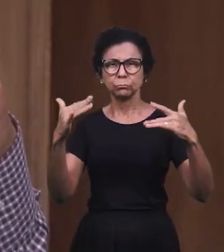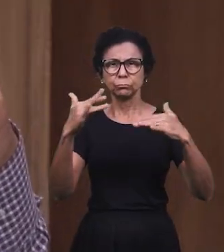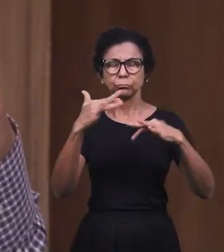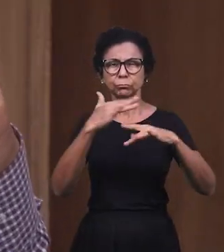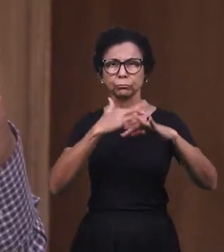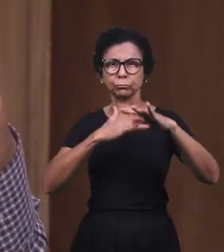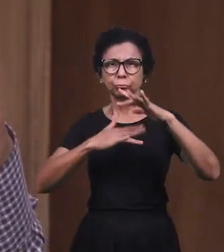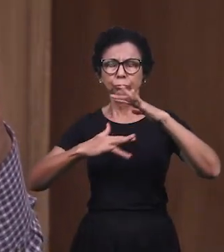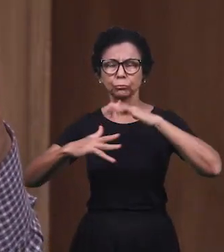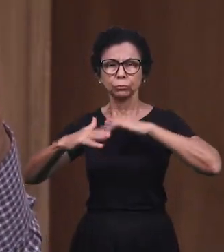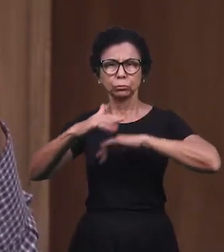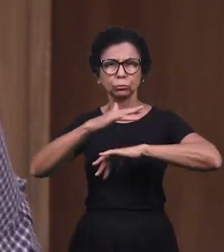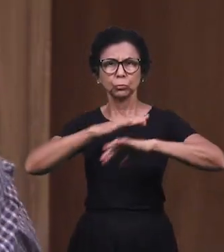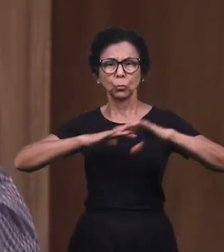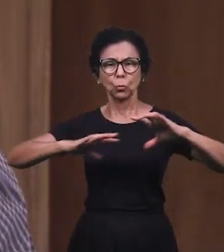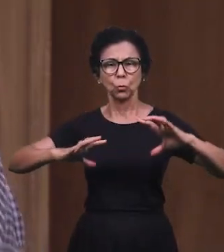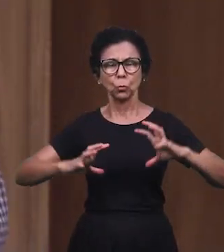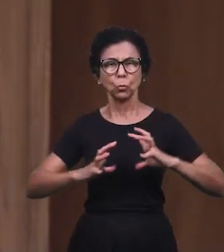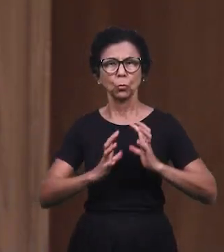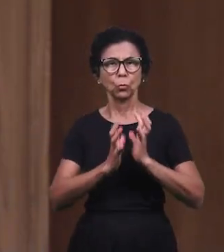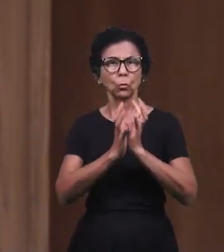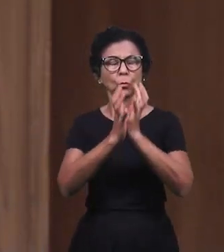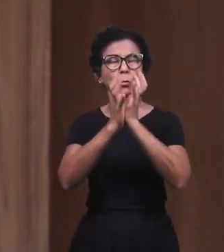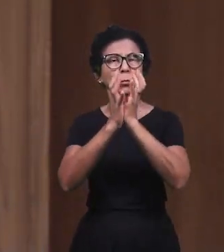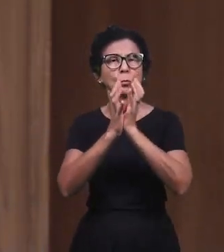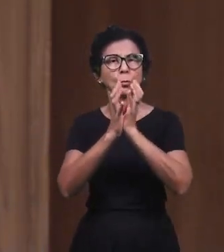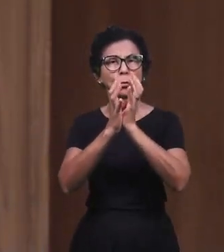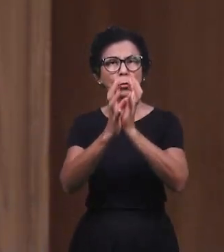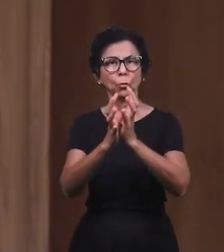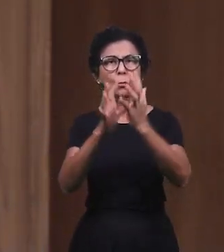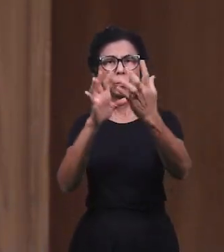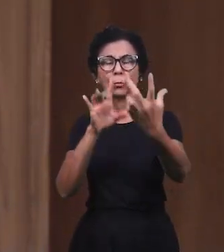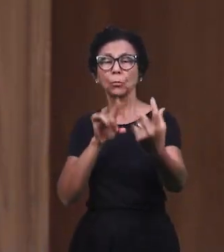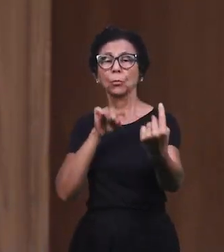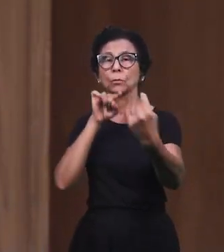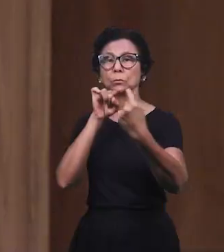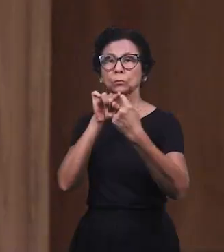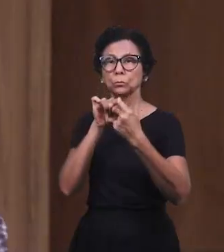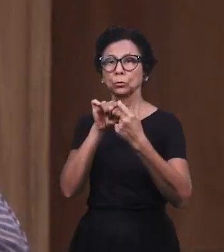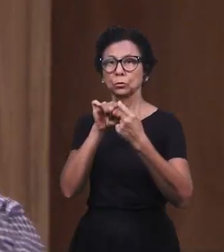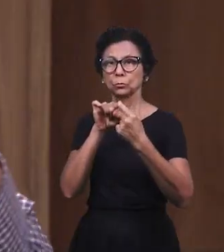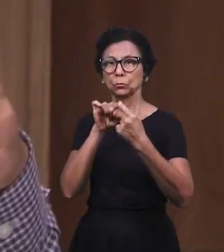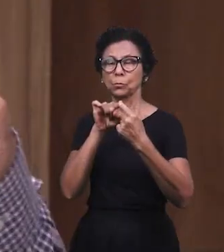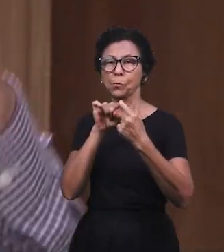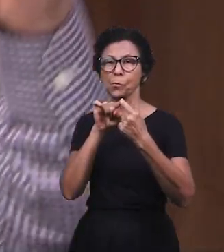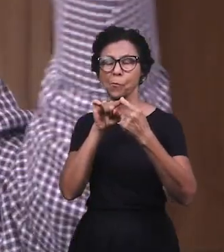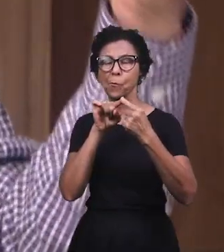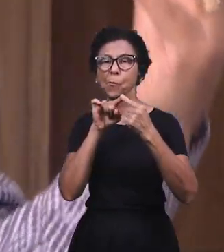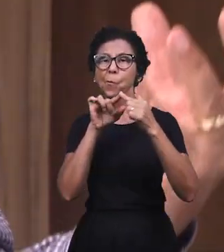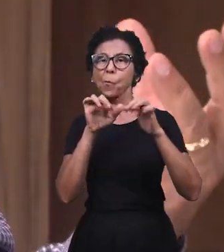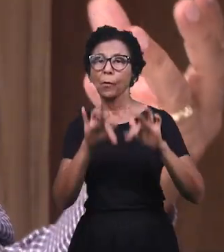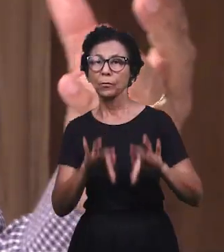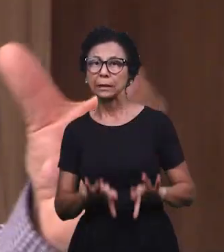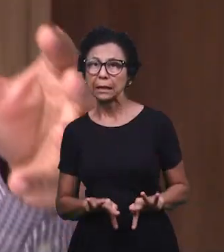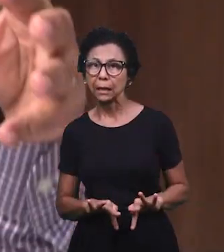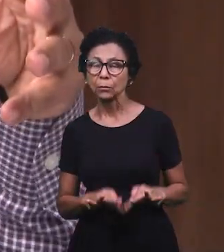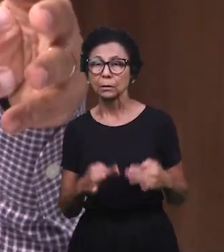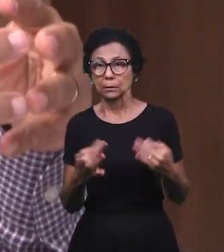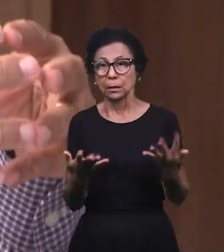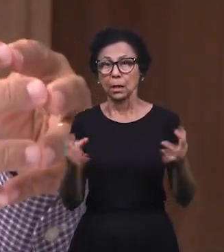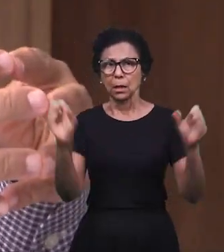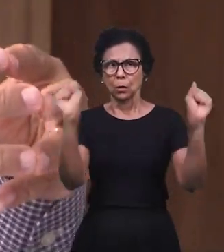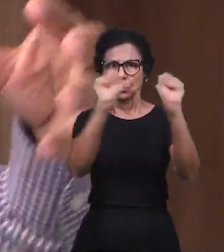num conjunto, visando um objetivo final. É um sistema que está